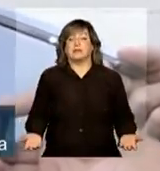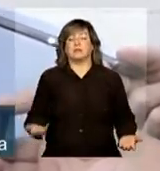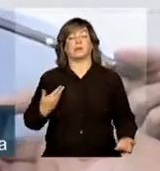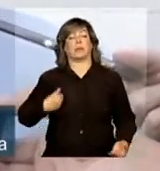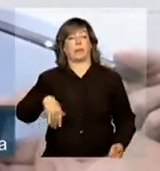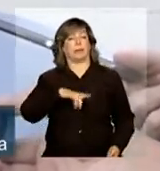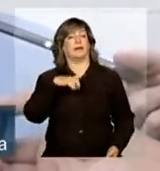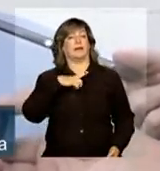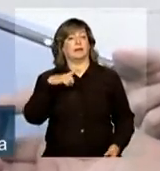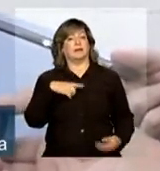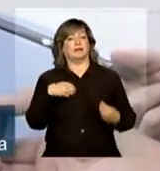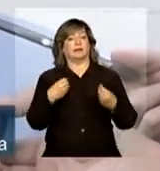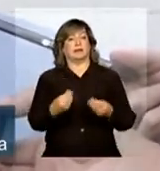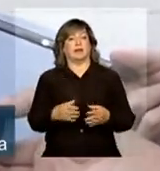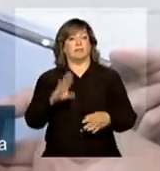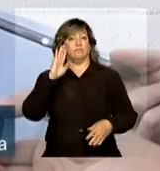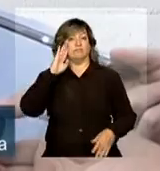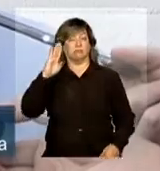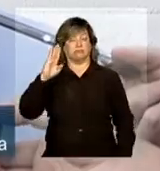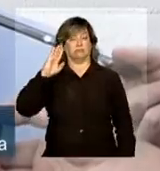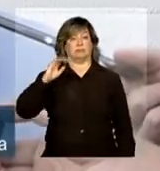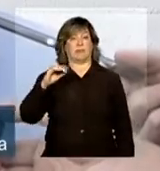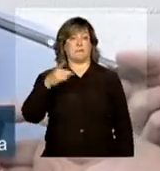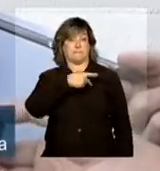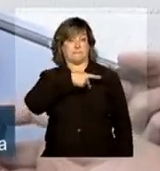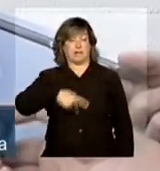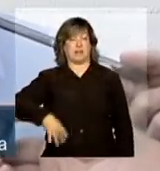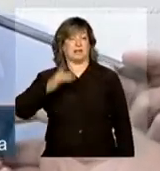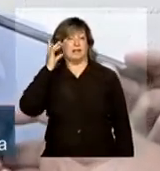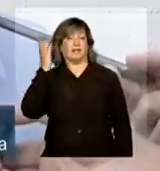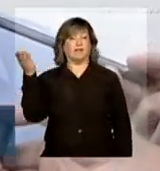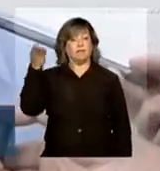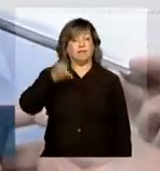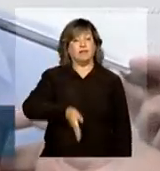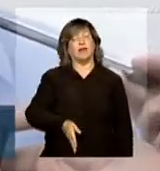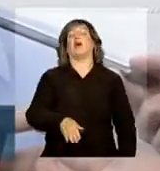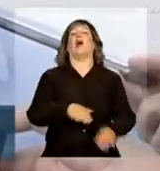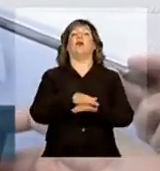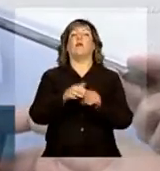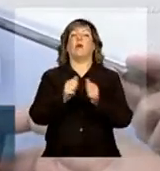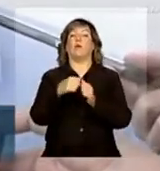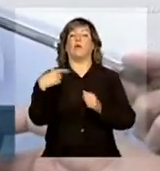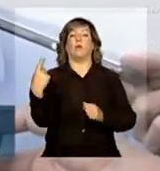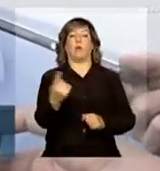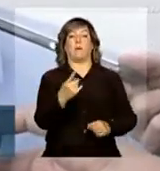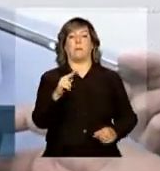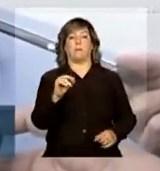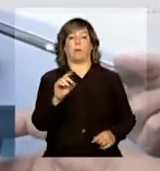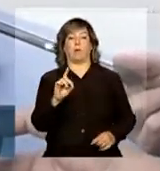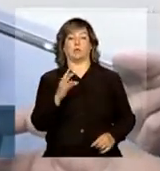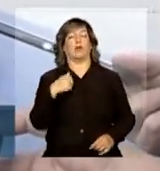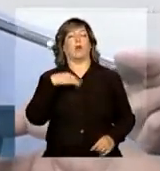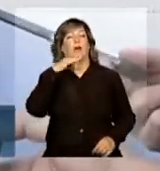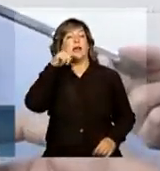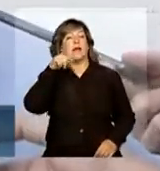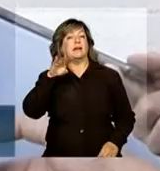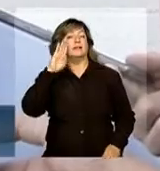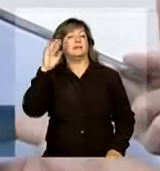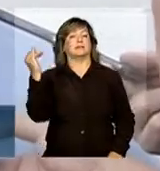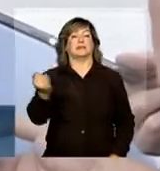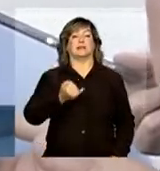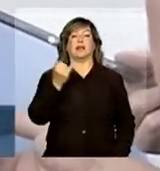trazendo a maior autoridade do país para conversar com a produção. Eu acho que esse é o grande ganho do